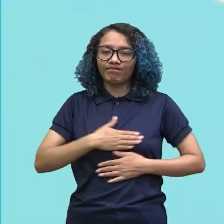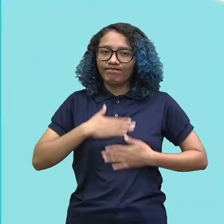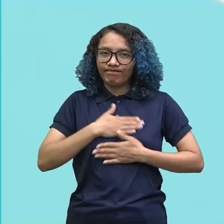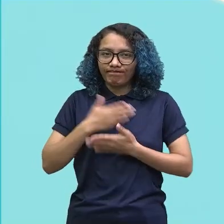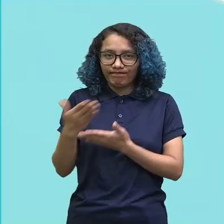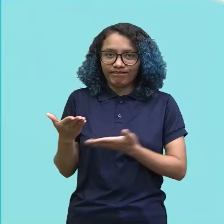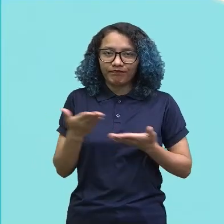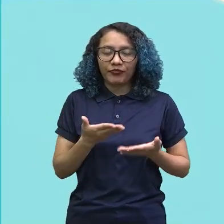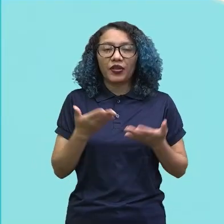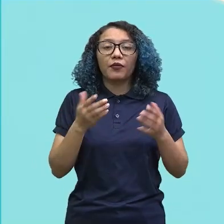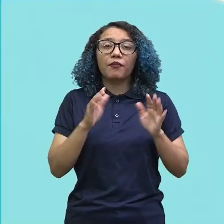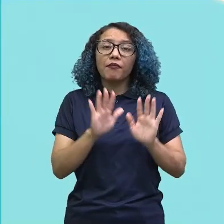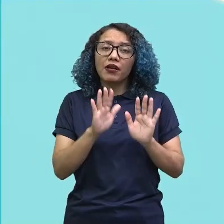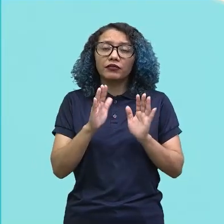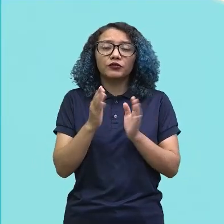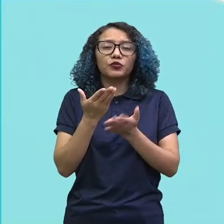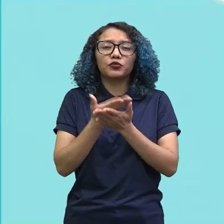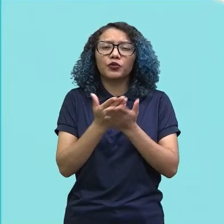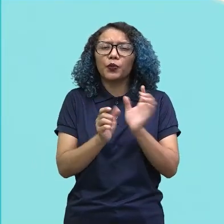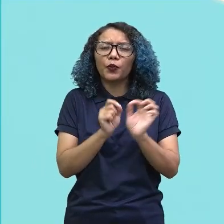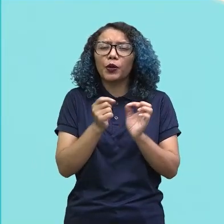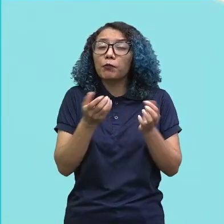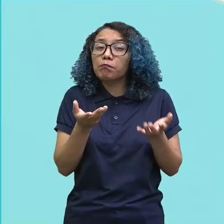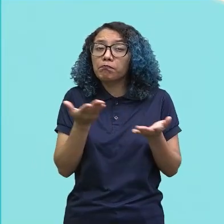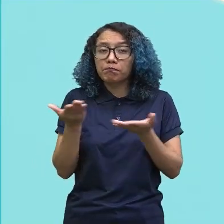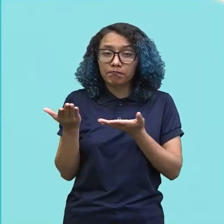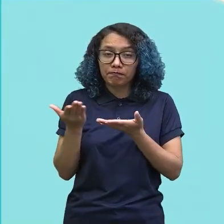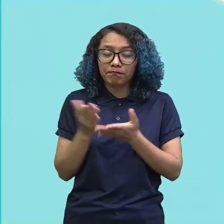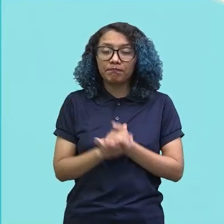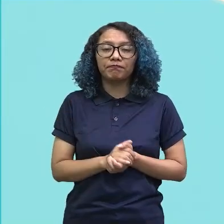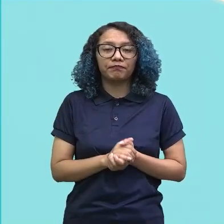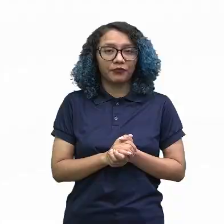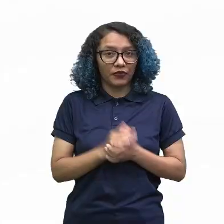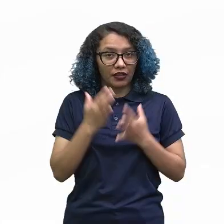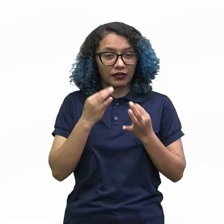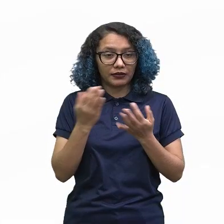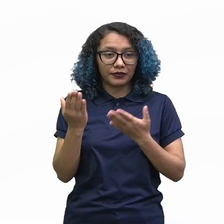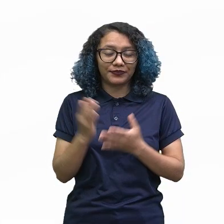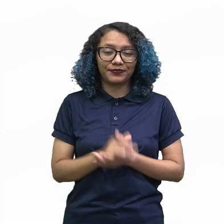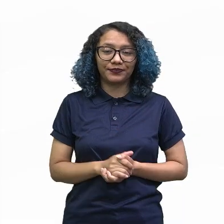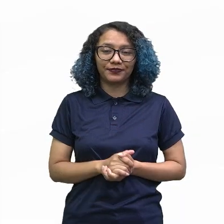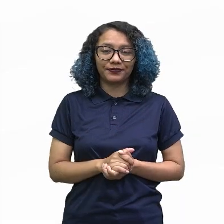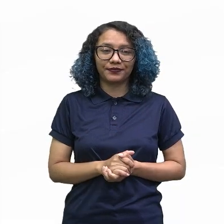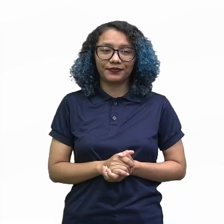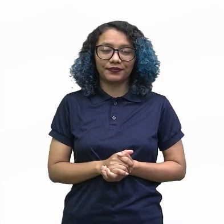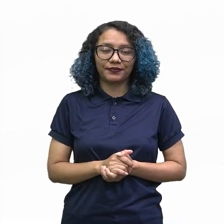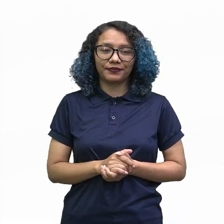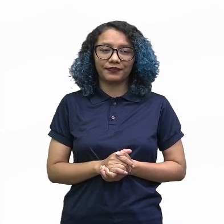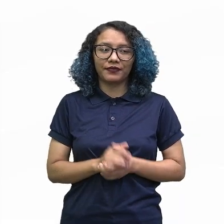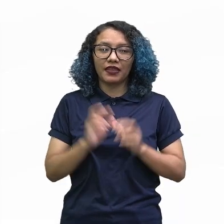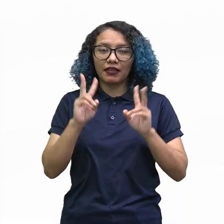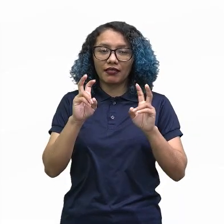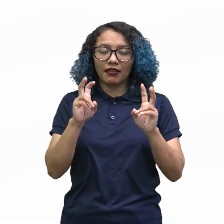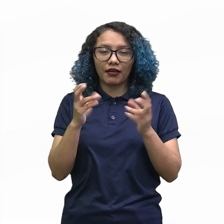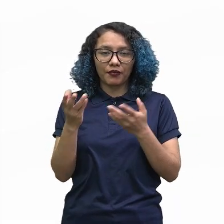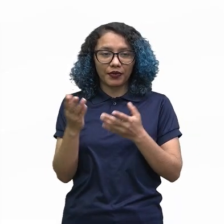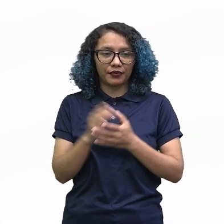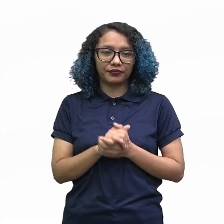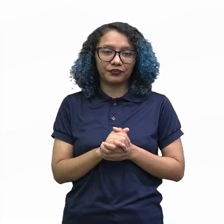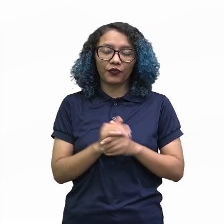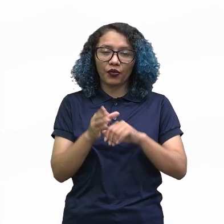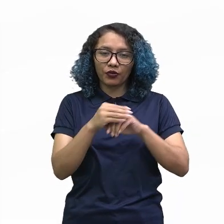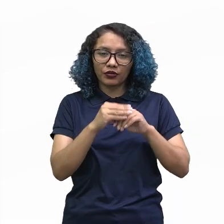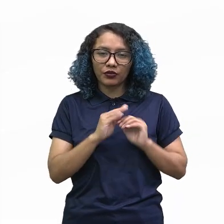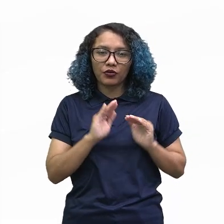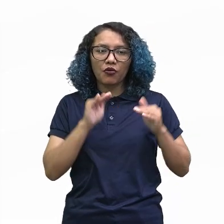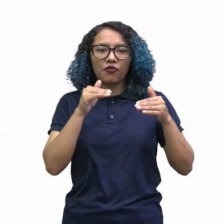aqui. Professora, afinal, que nós vamos estudar nesta aula. Eu quero que vocês acompanhem comigo. Temos aí o nosso objeto de conhecimento